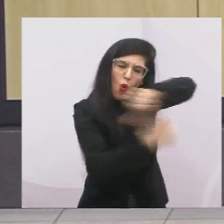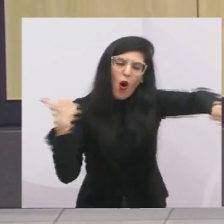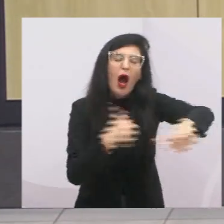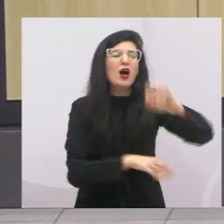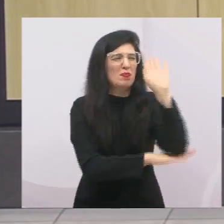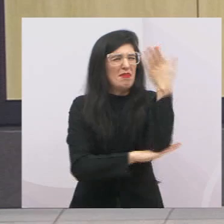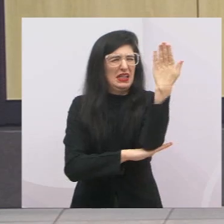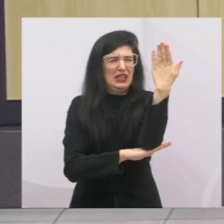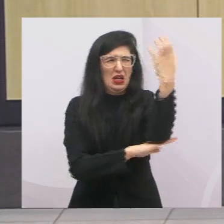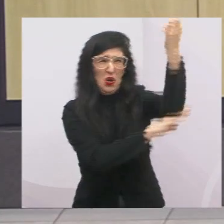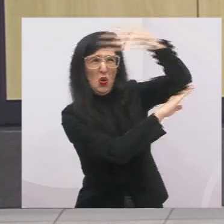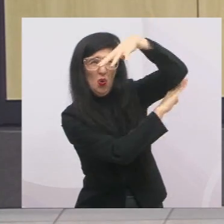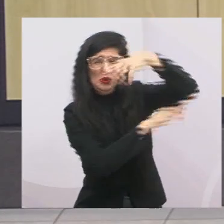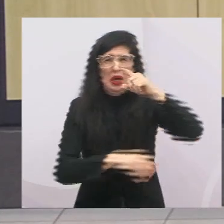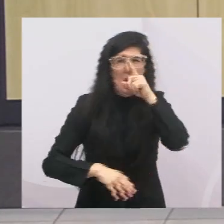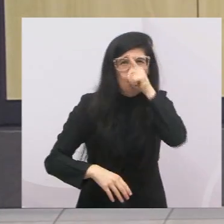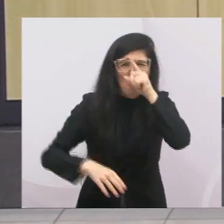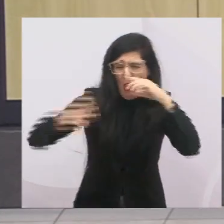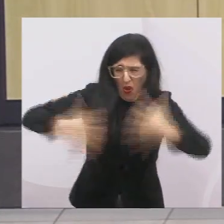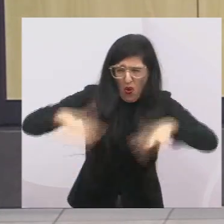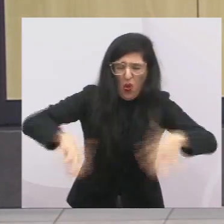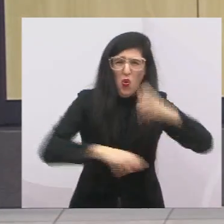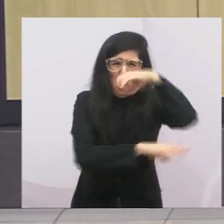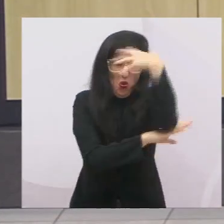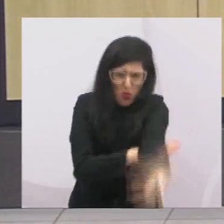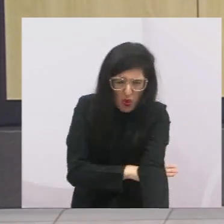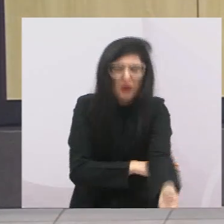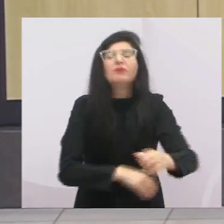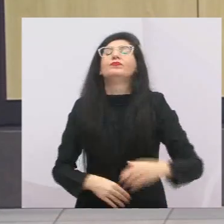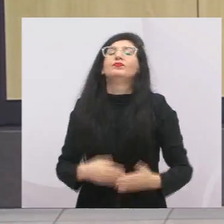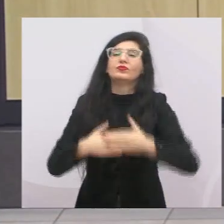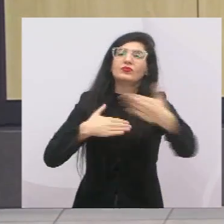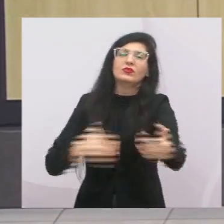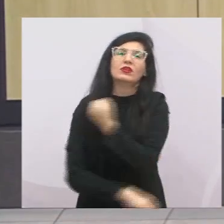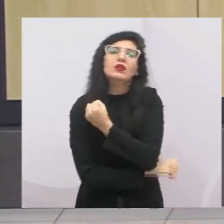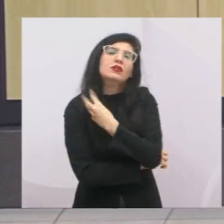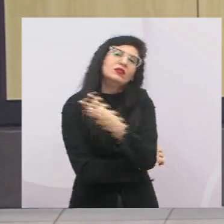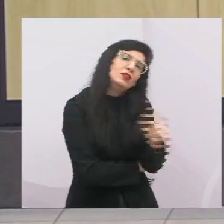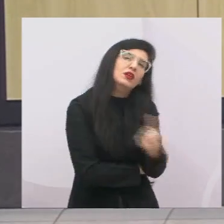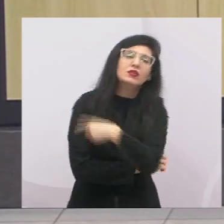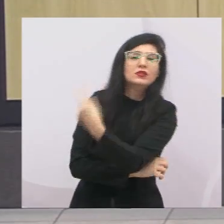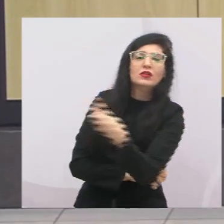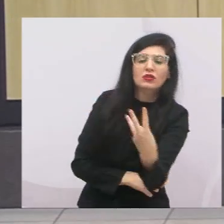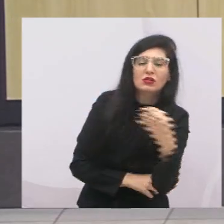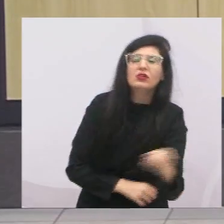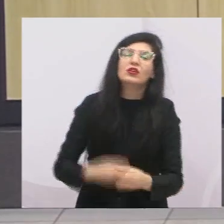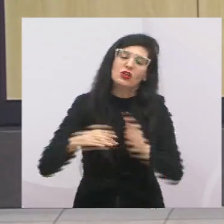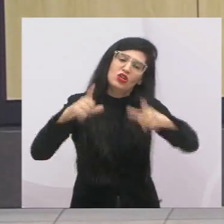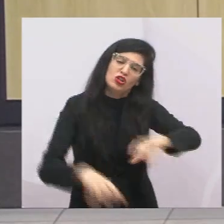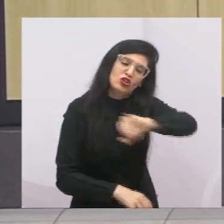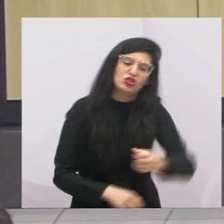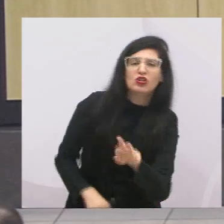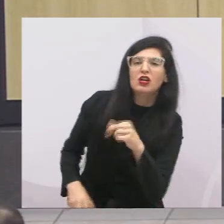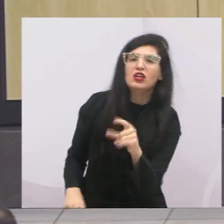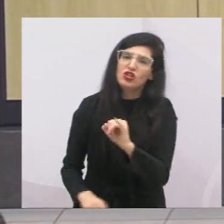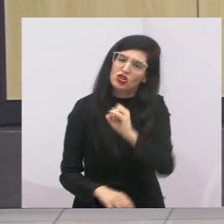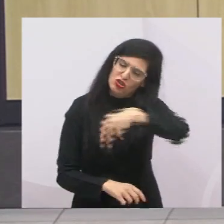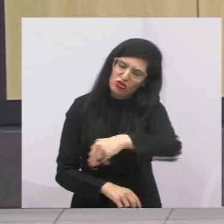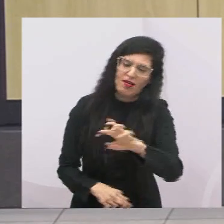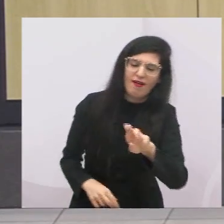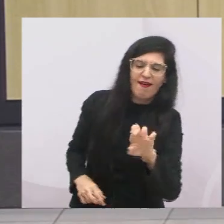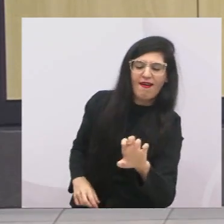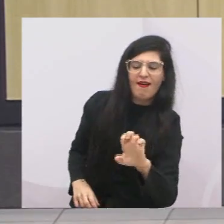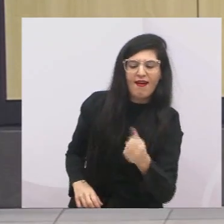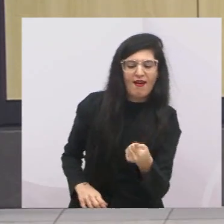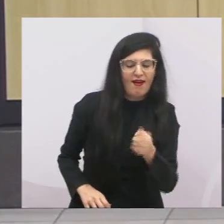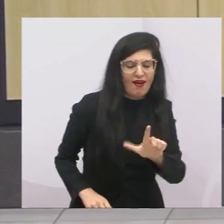Padre Mário Antônio Bonotti, em frente aos números 36 e 130, no Jardim Real, em Jacareí. Autoria, vereador Valmir Parque, do Meia